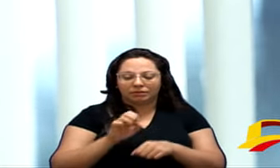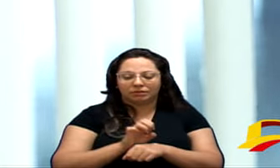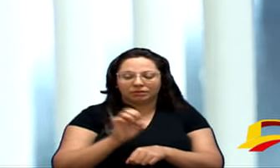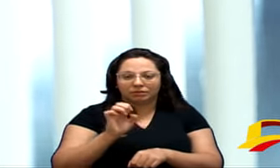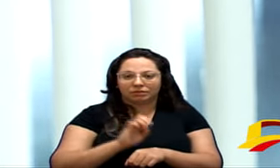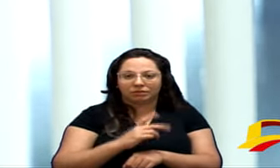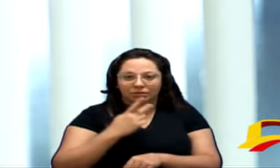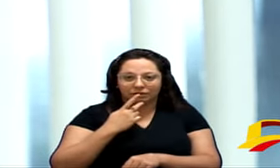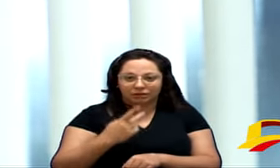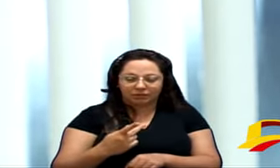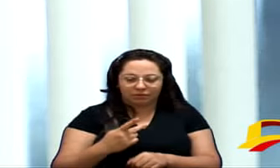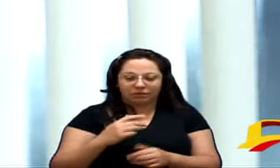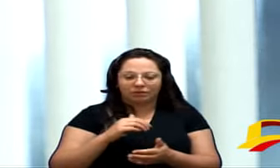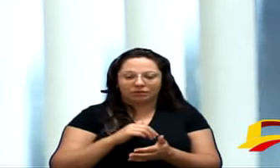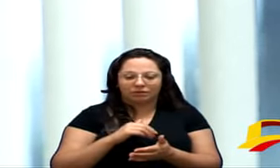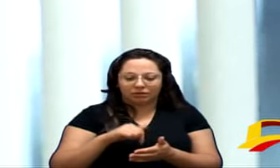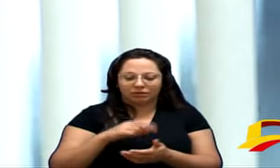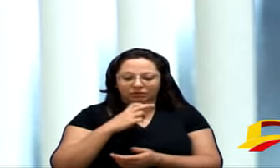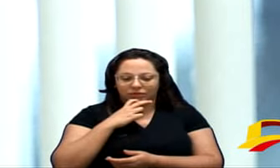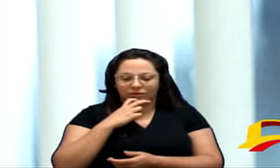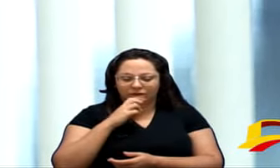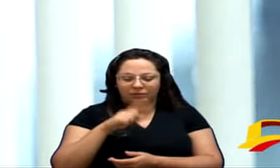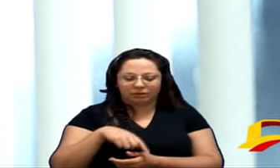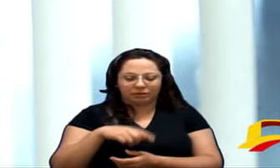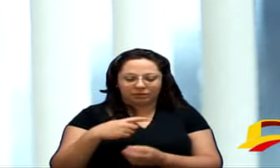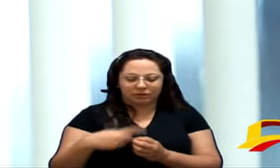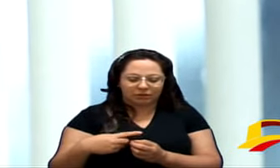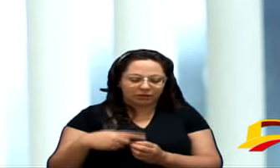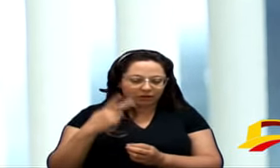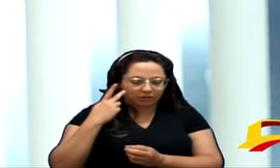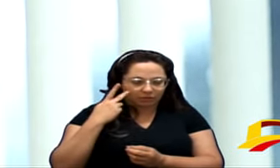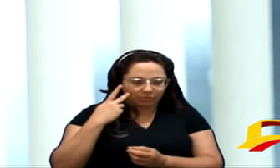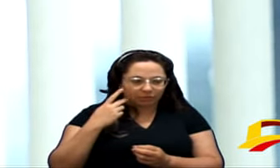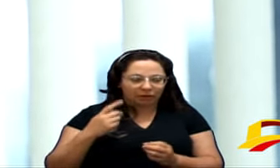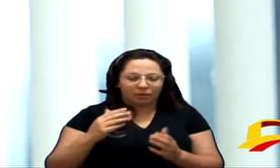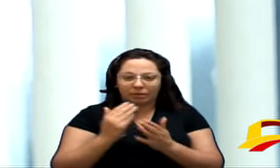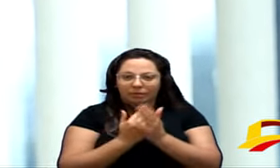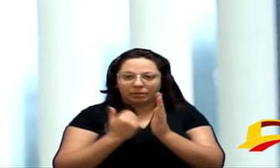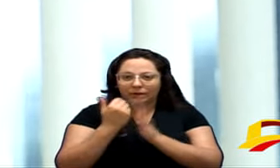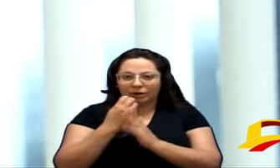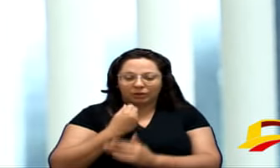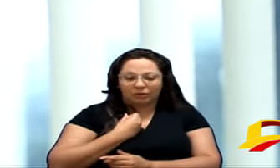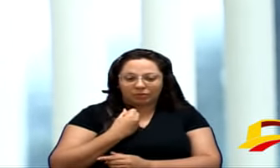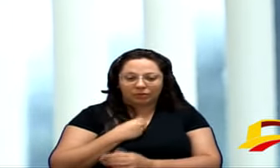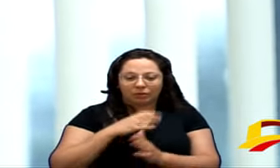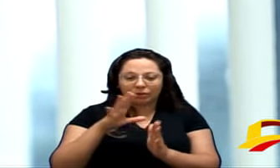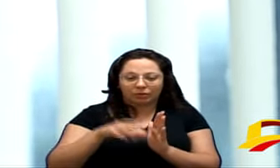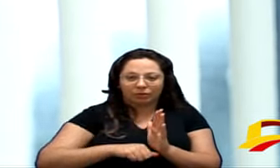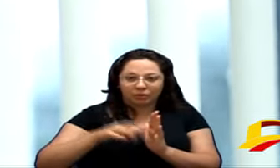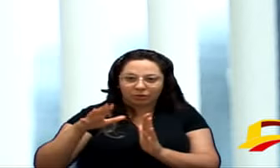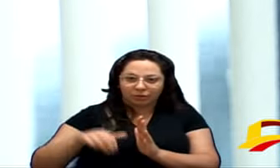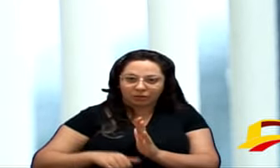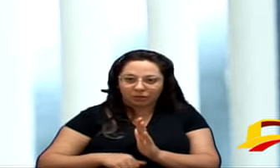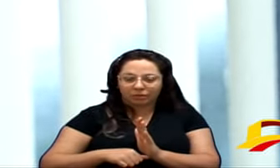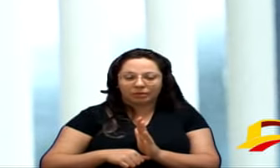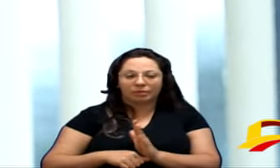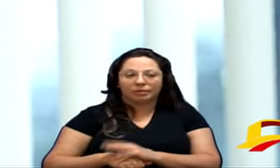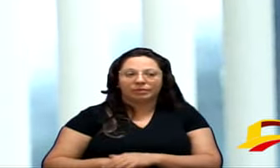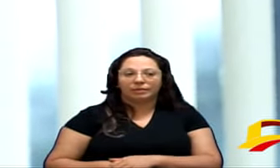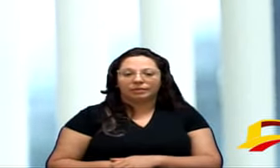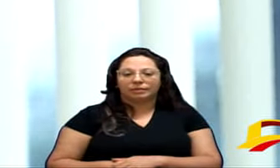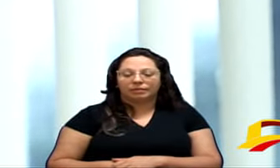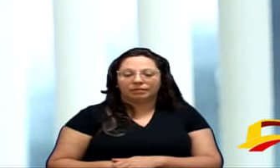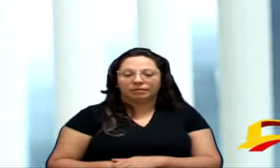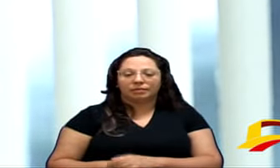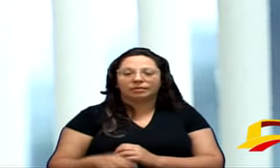hoje é uma das cidades do estade de São Paulo com maior número de Roubos e Furtos isso aí não é o Munhóz Munhóz é professor de Educação Física o Munhóz